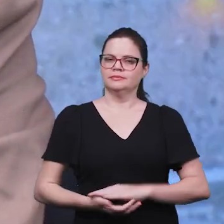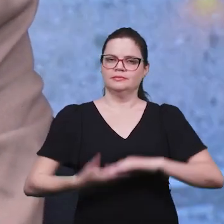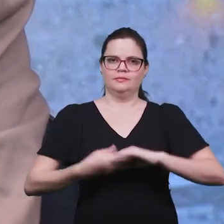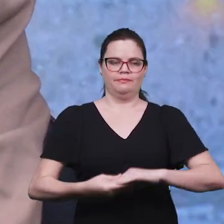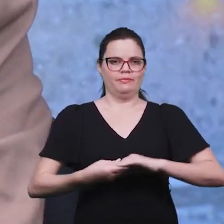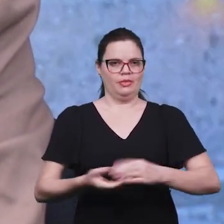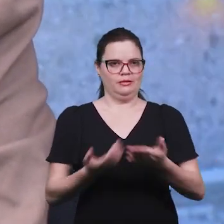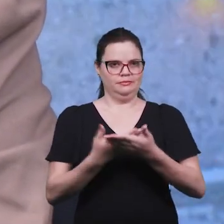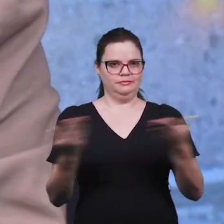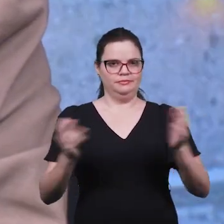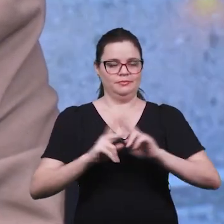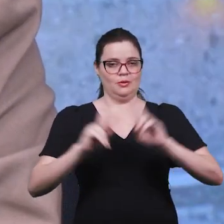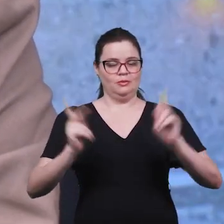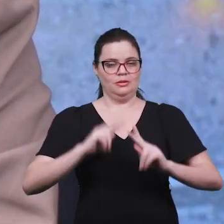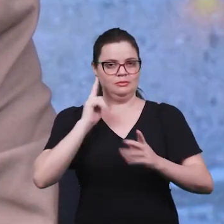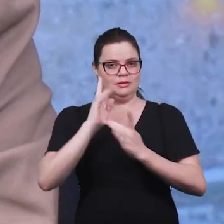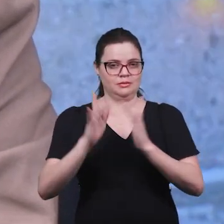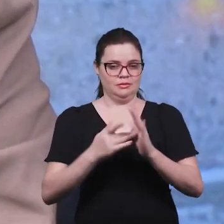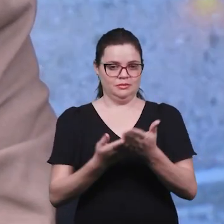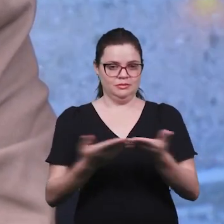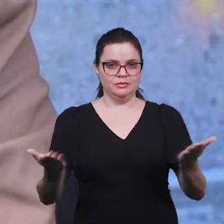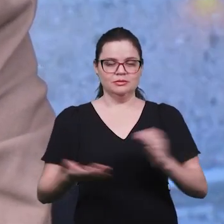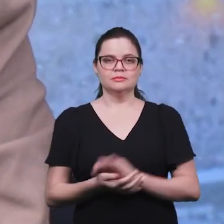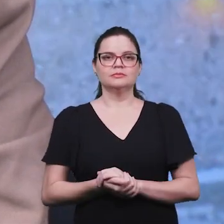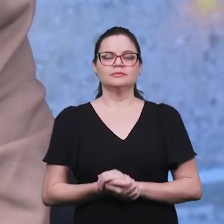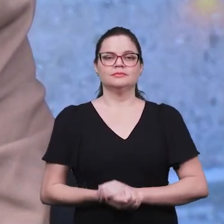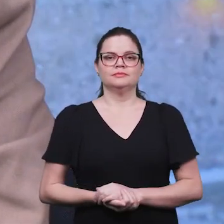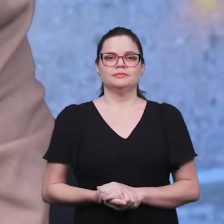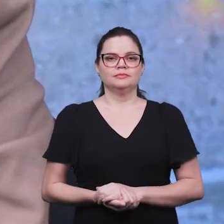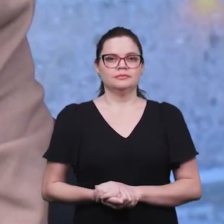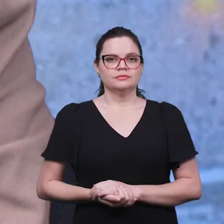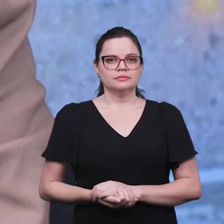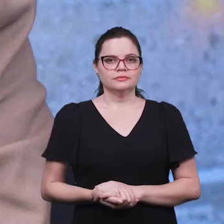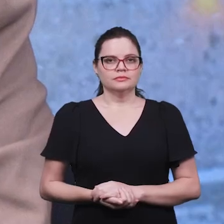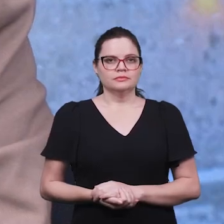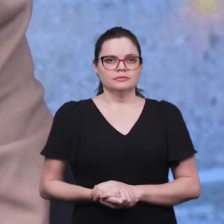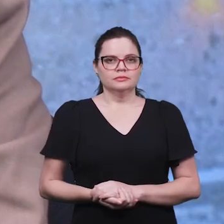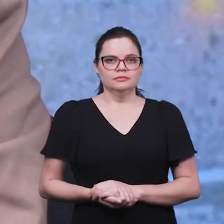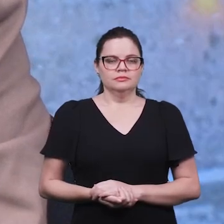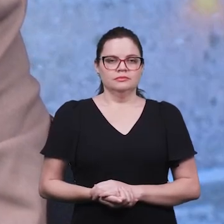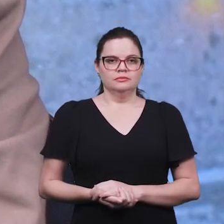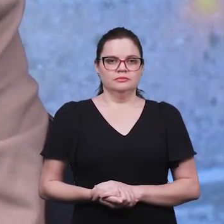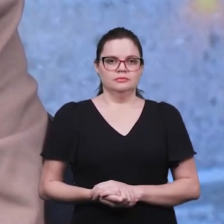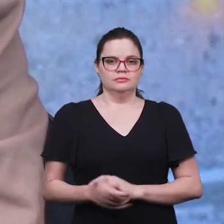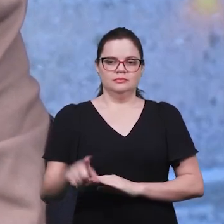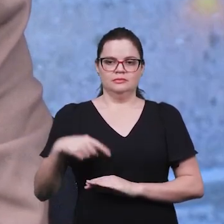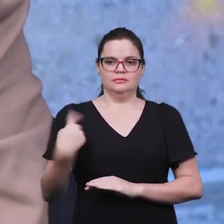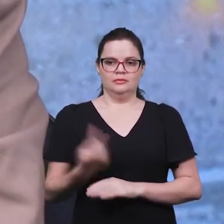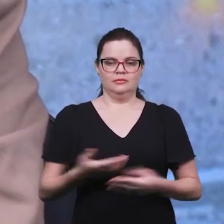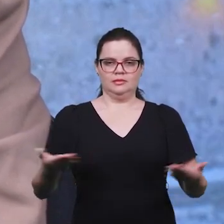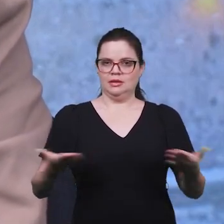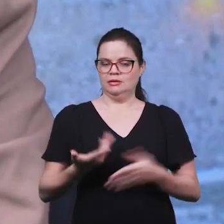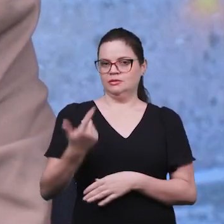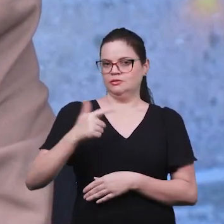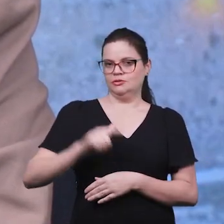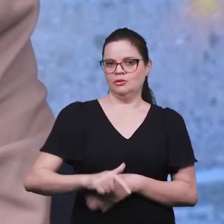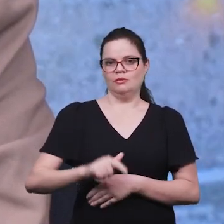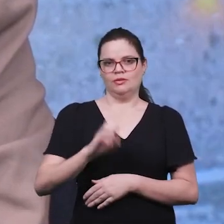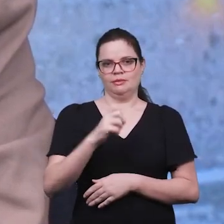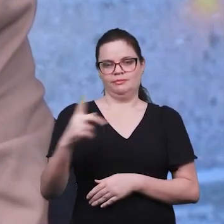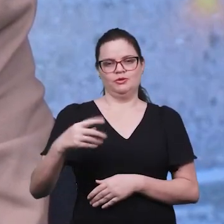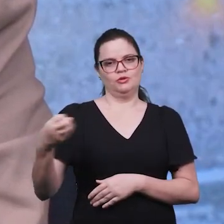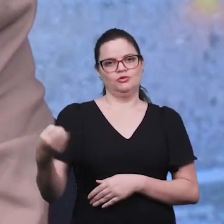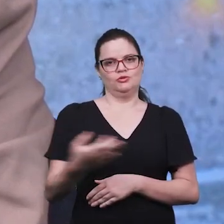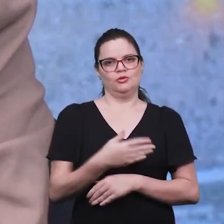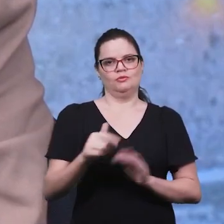Eu saúdo a todos com a paz do Senhor Jesus. Nós estamos aqui mais uma vez com mais um